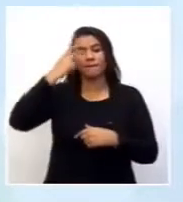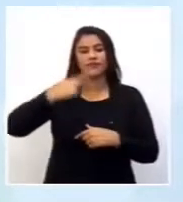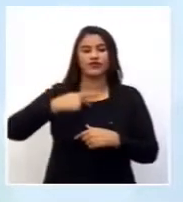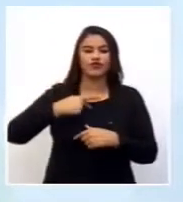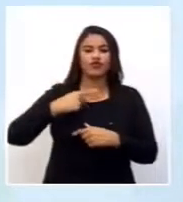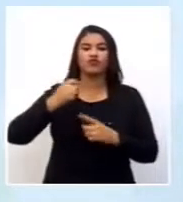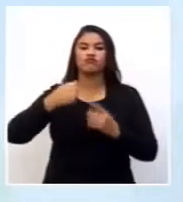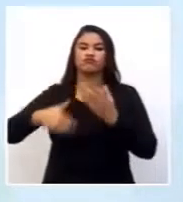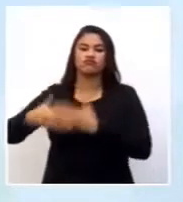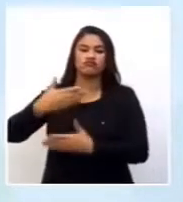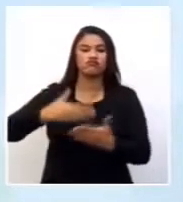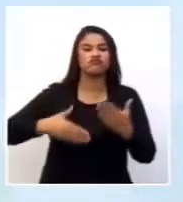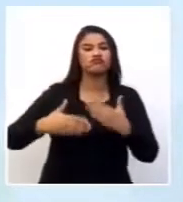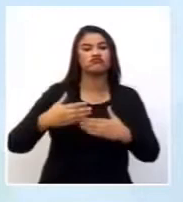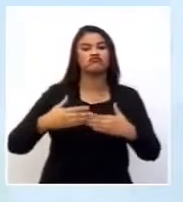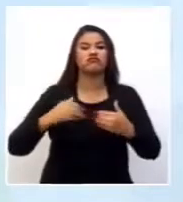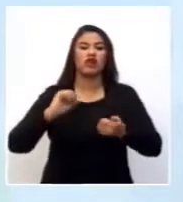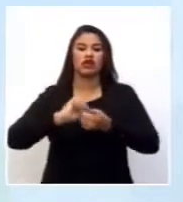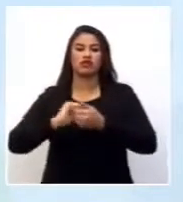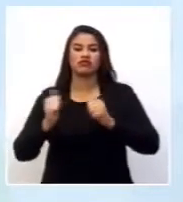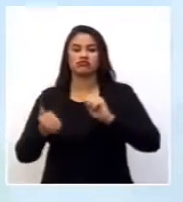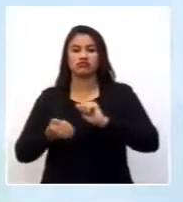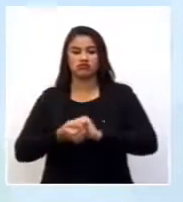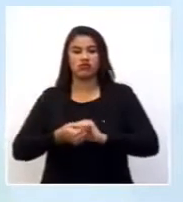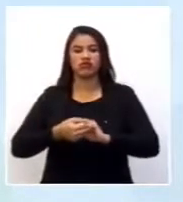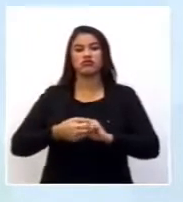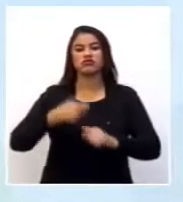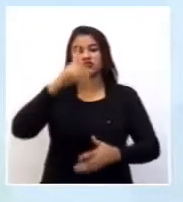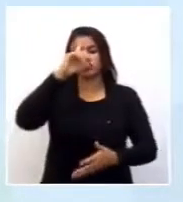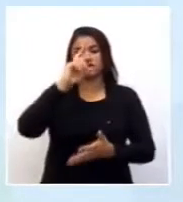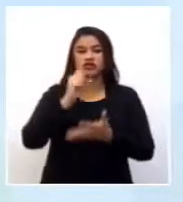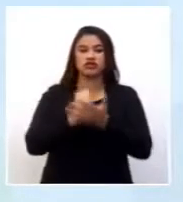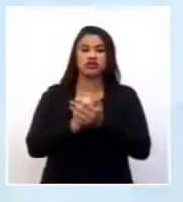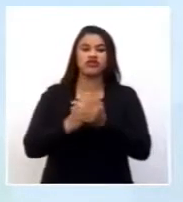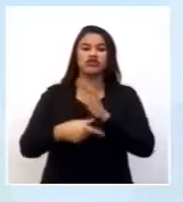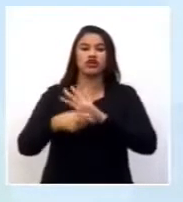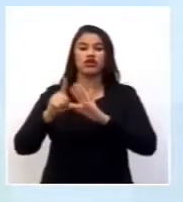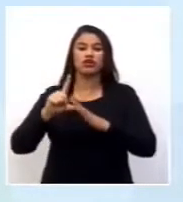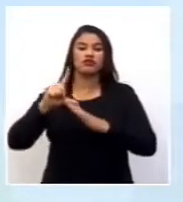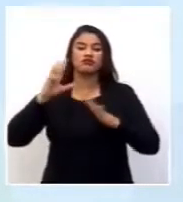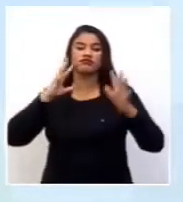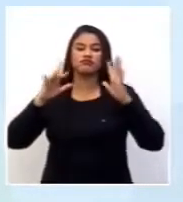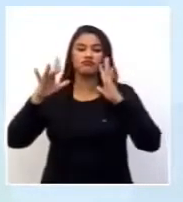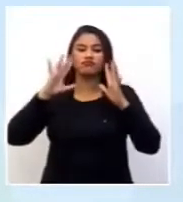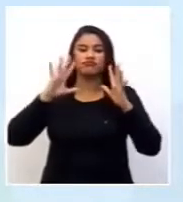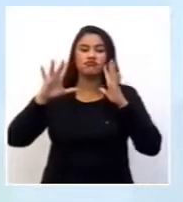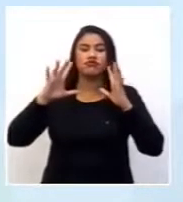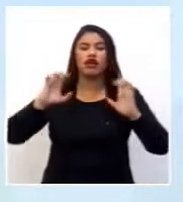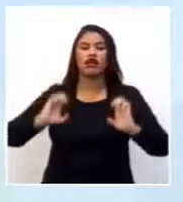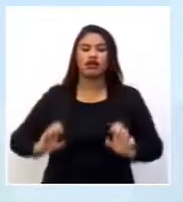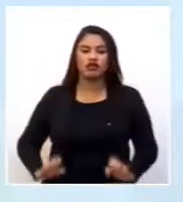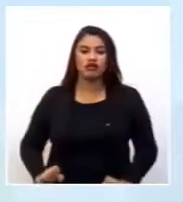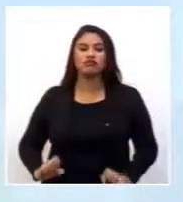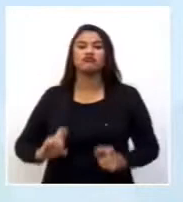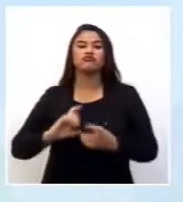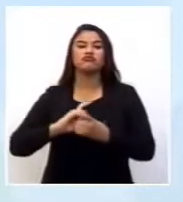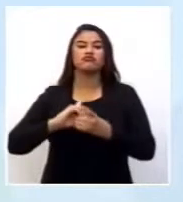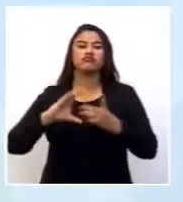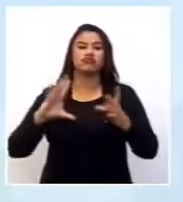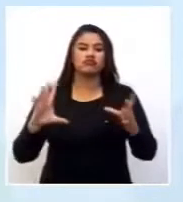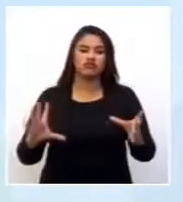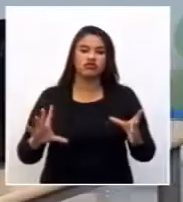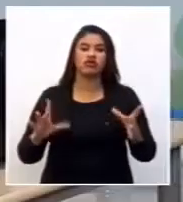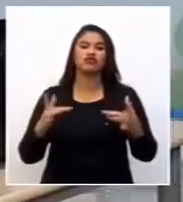responsabilidade, resiliência e determinação, tomando decisões com base em princípios éticos, democráticos, inclusivos, sustentáveis